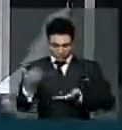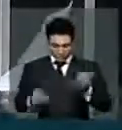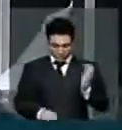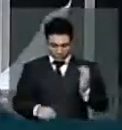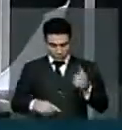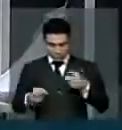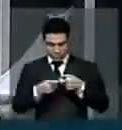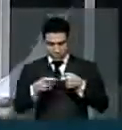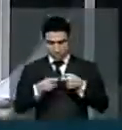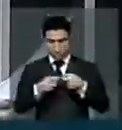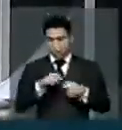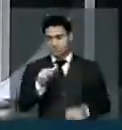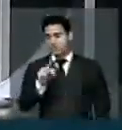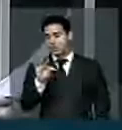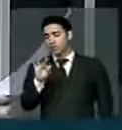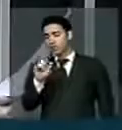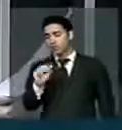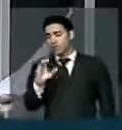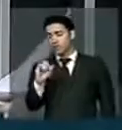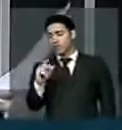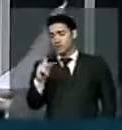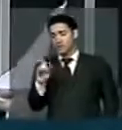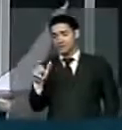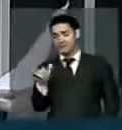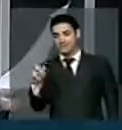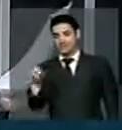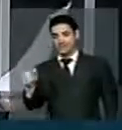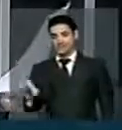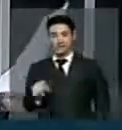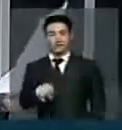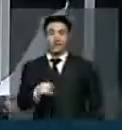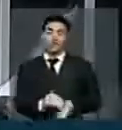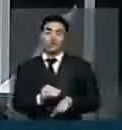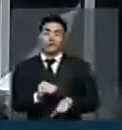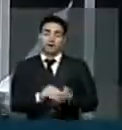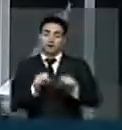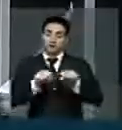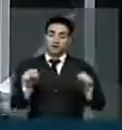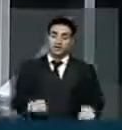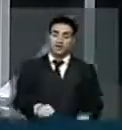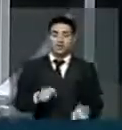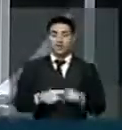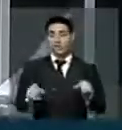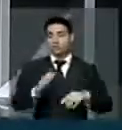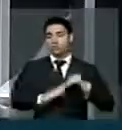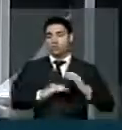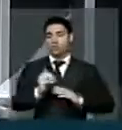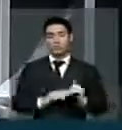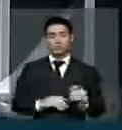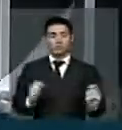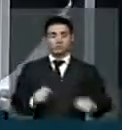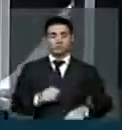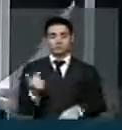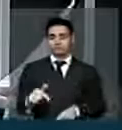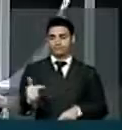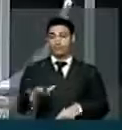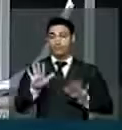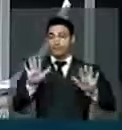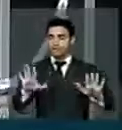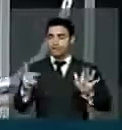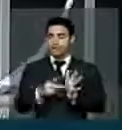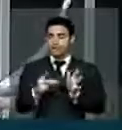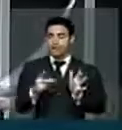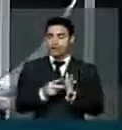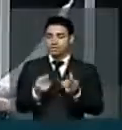complexidade. Podemos atribuir parte do caos à falha no sistema ou à incompetência do gestor, mas na verdade, com os